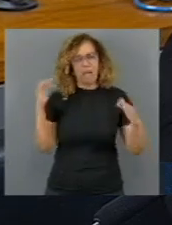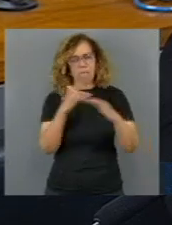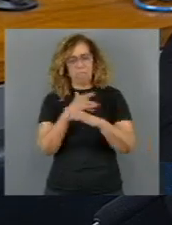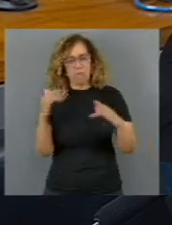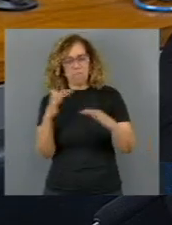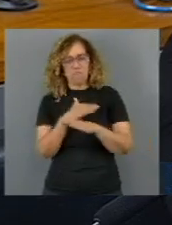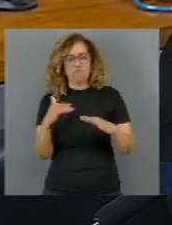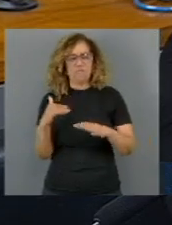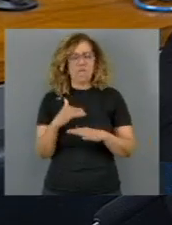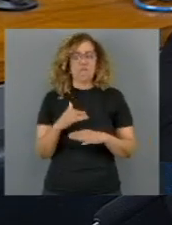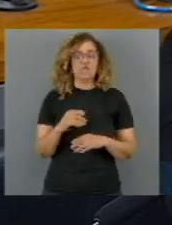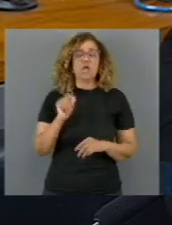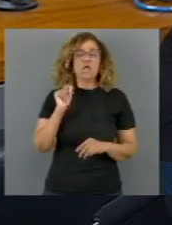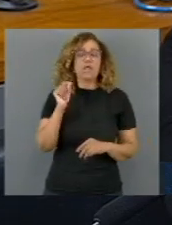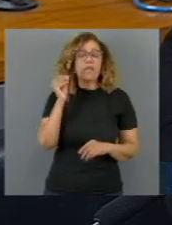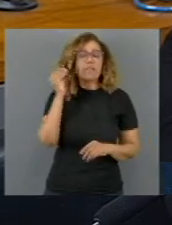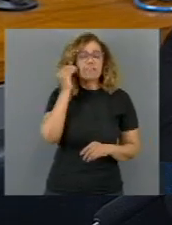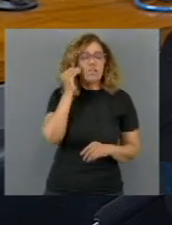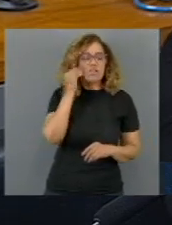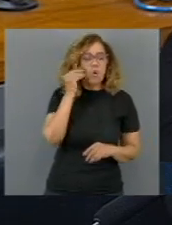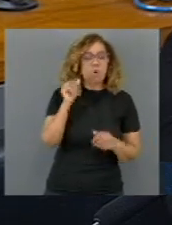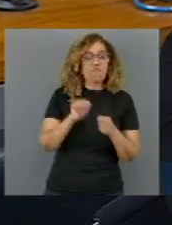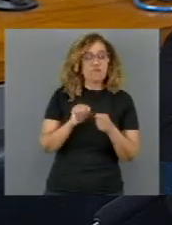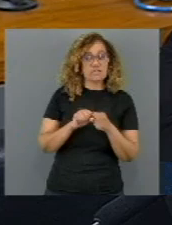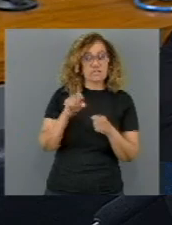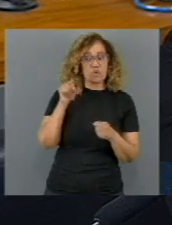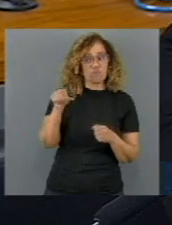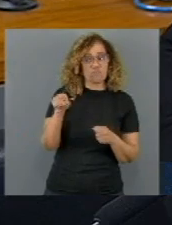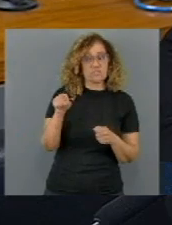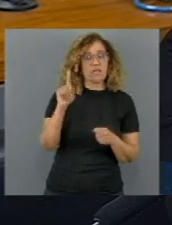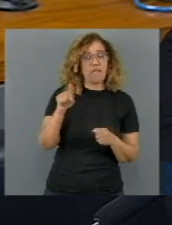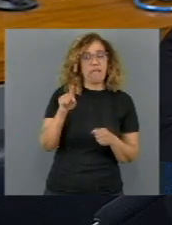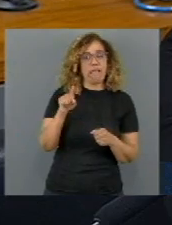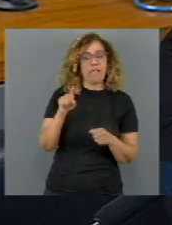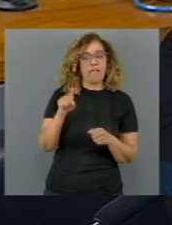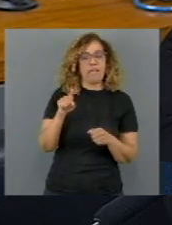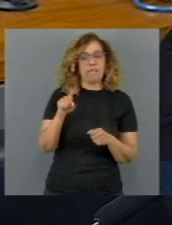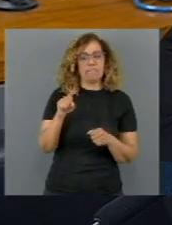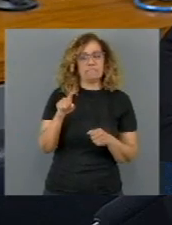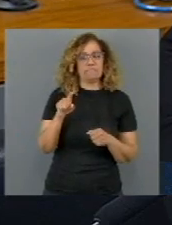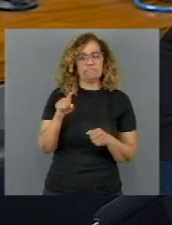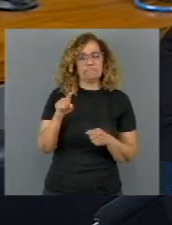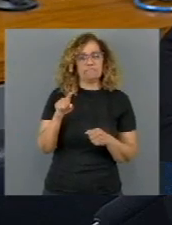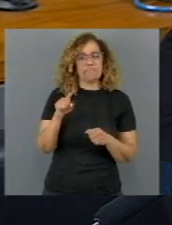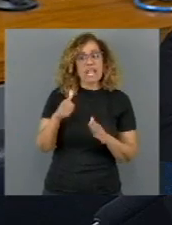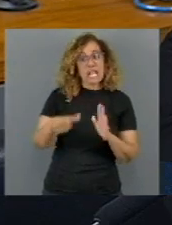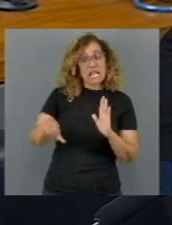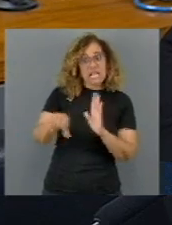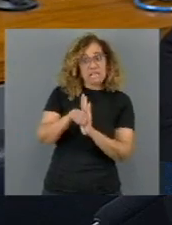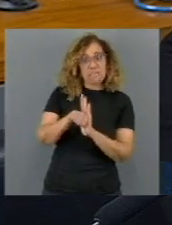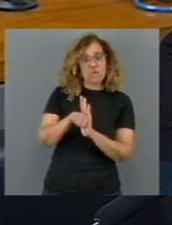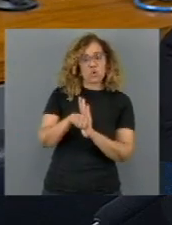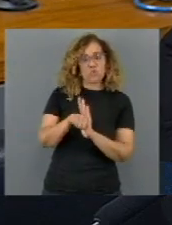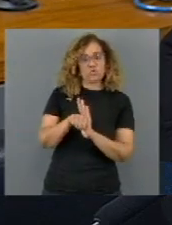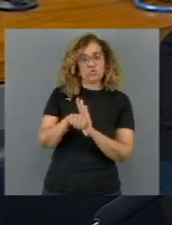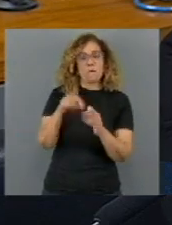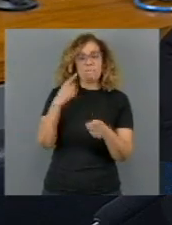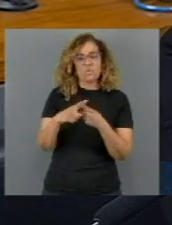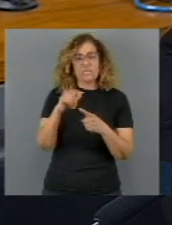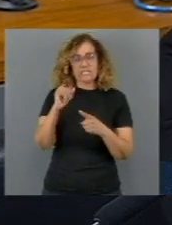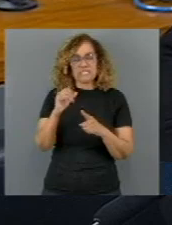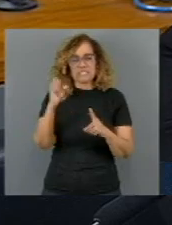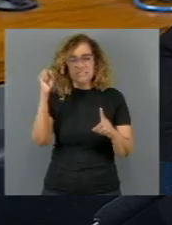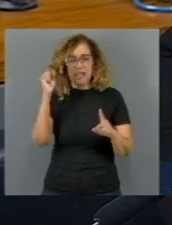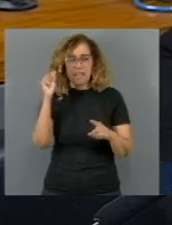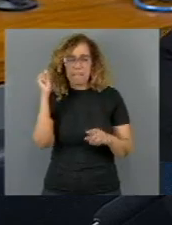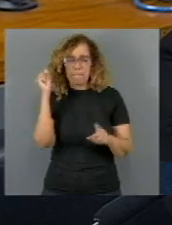tentou fazer isso com a senhora é assassino. Tentou tirar a sua vida, porque quem bate com uma barra de